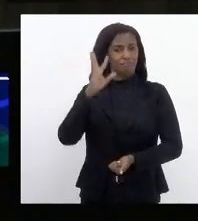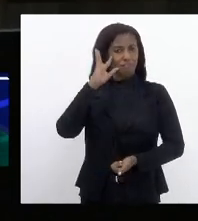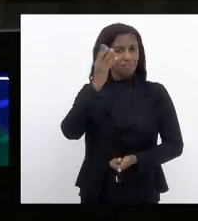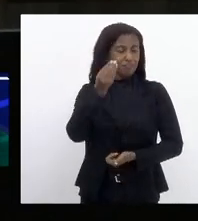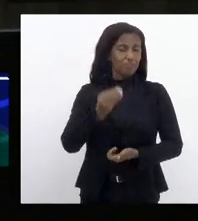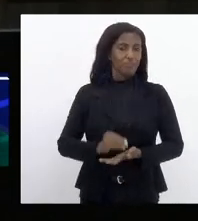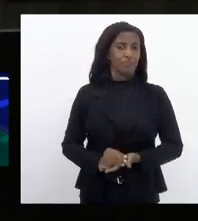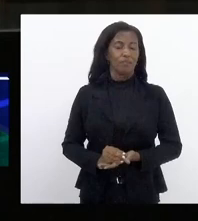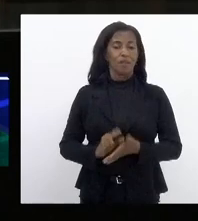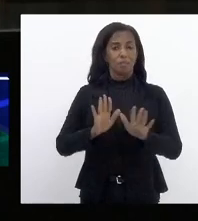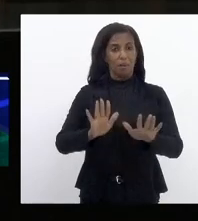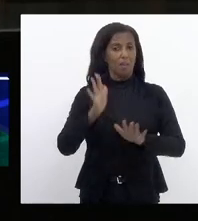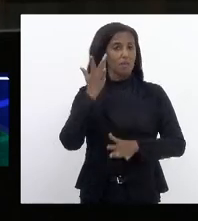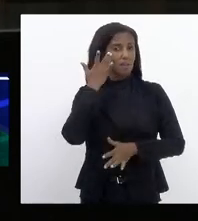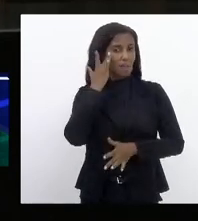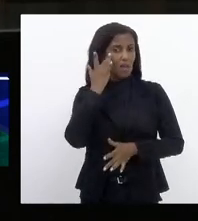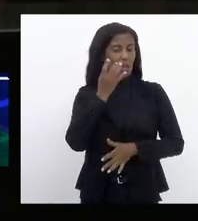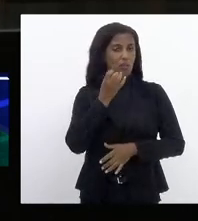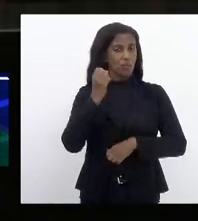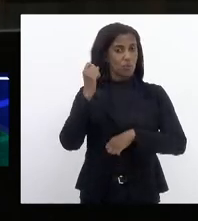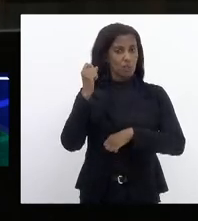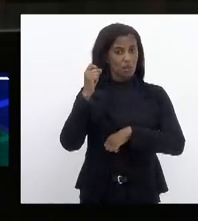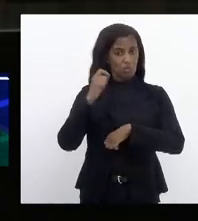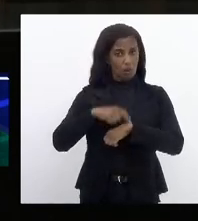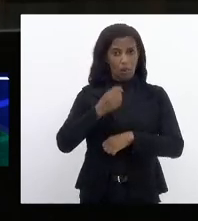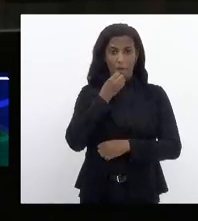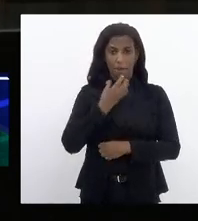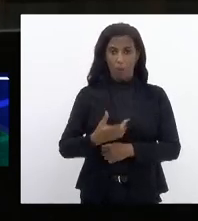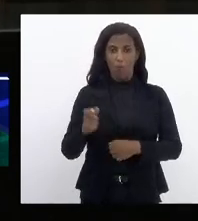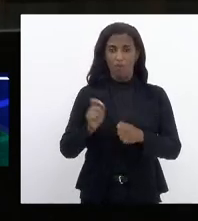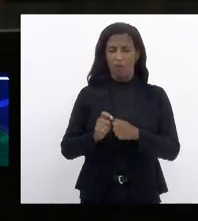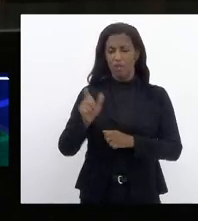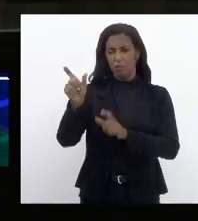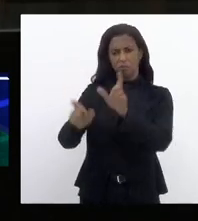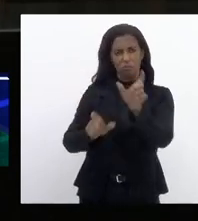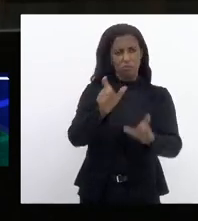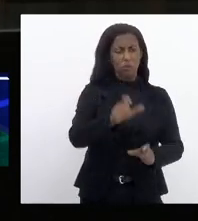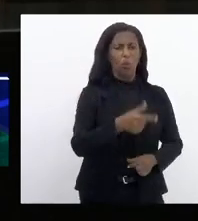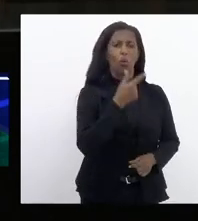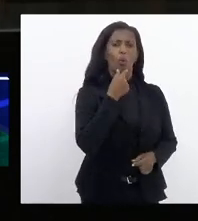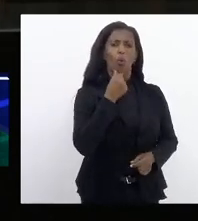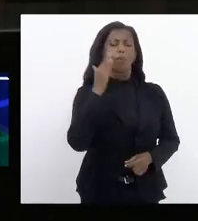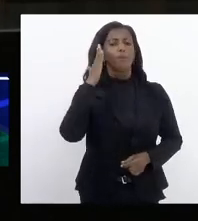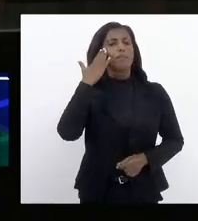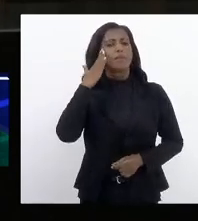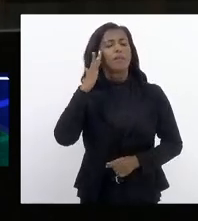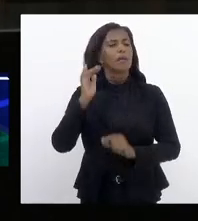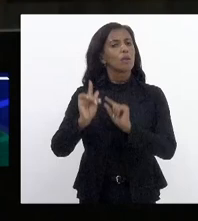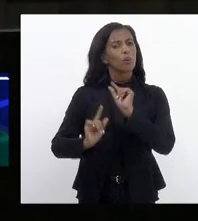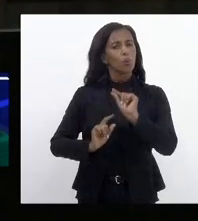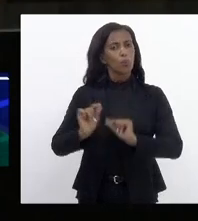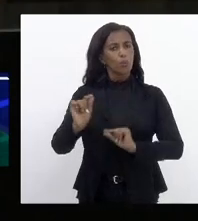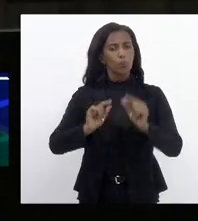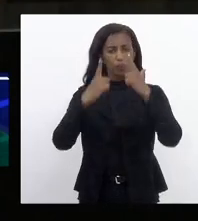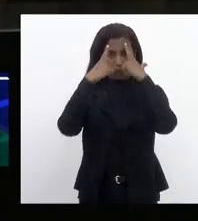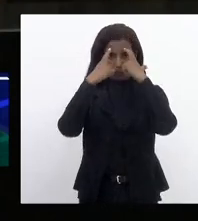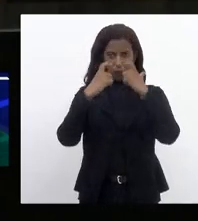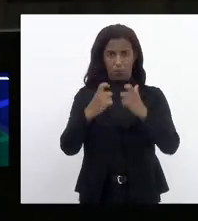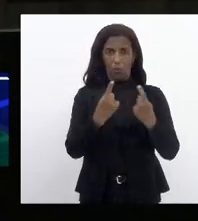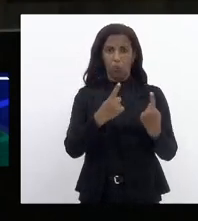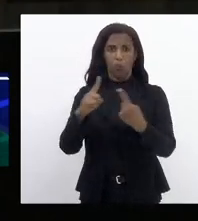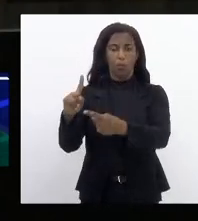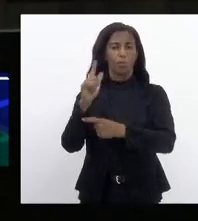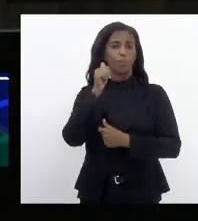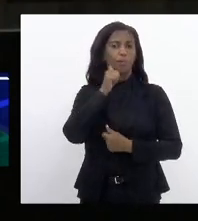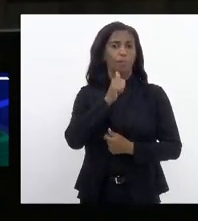decisão. Mas acho que, em muito boa hora, fazer com que esses homens possam entender o que é a violência contra a